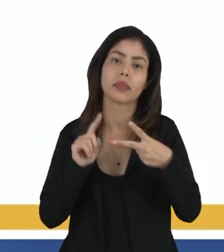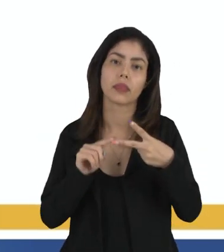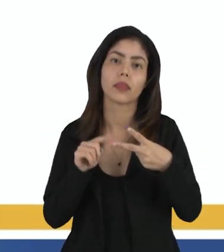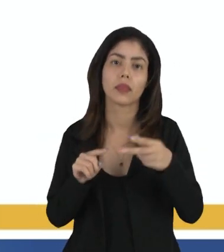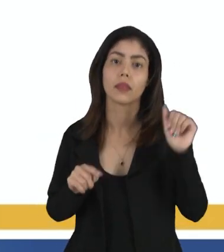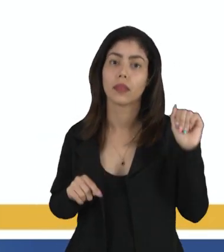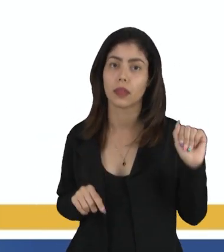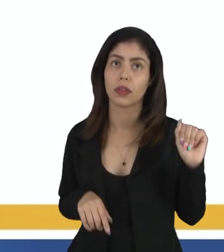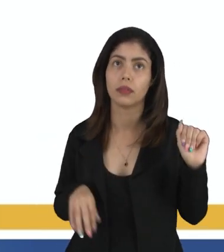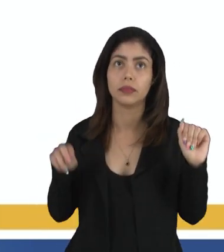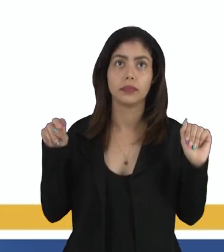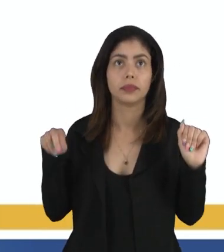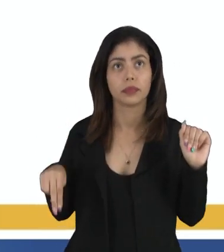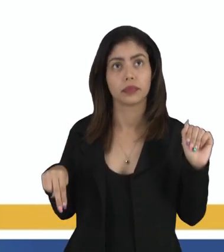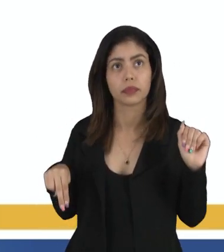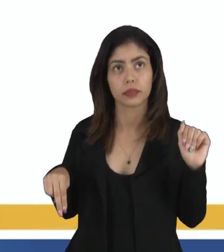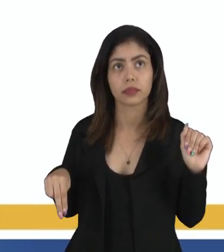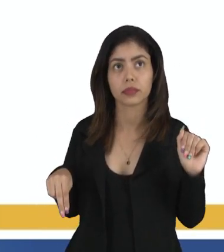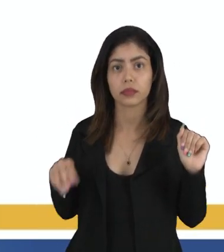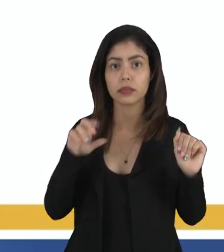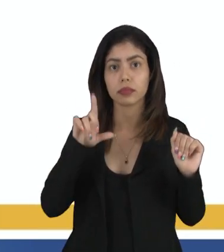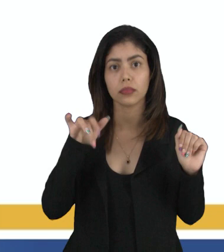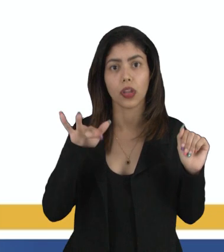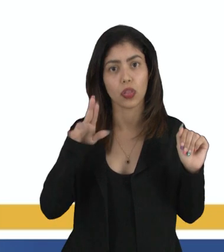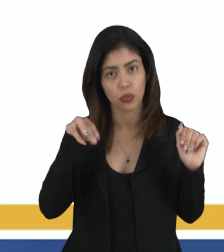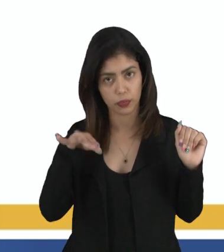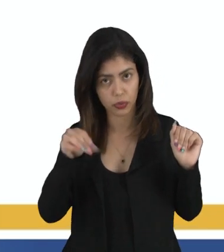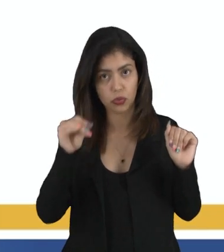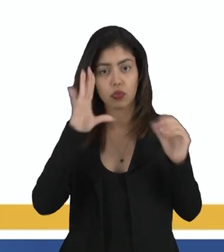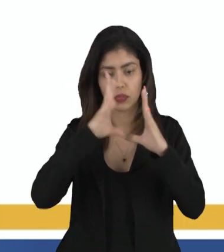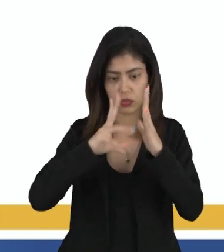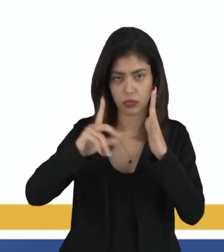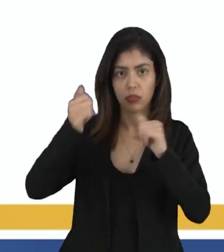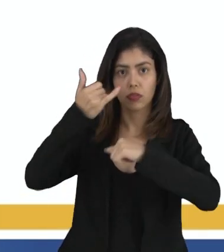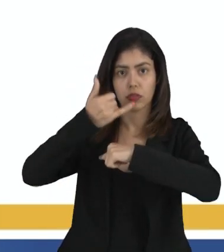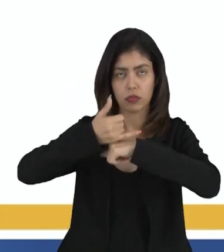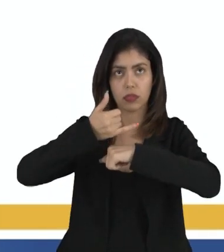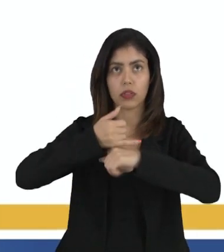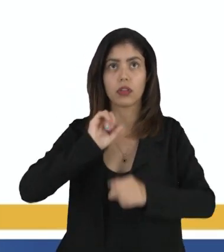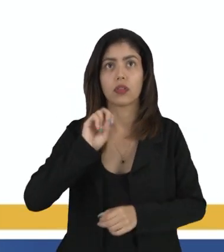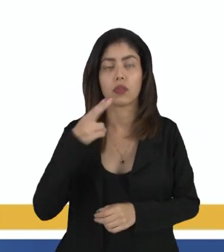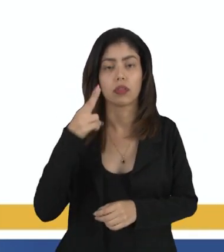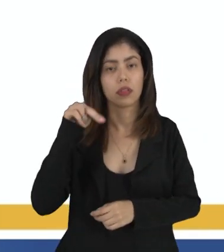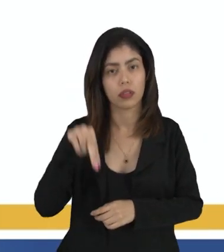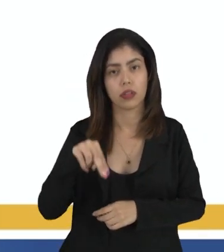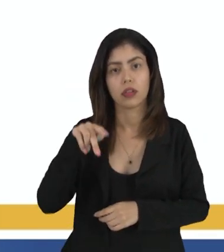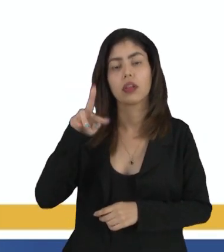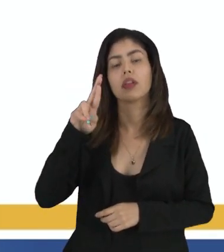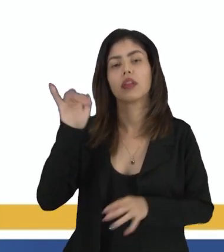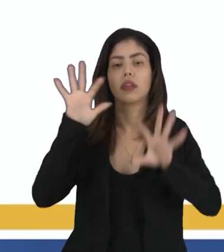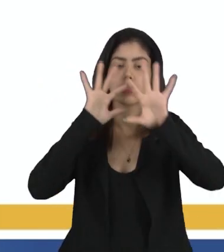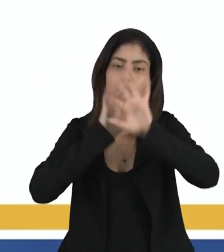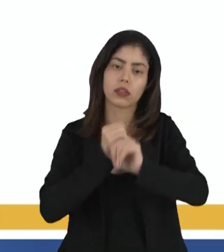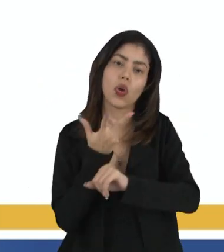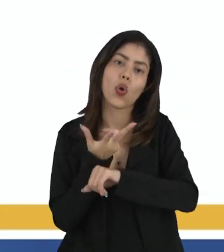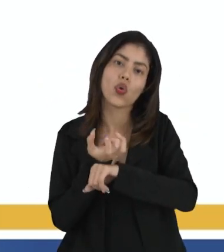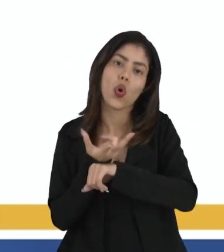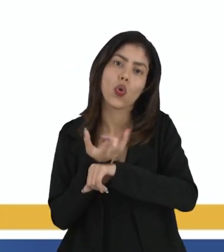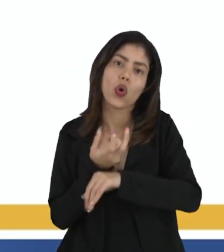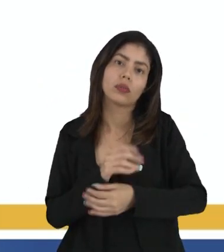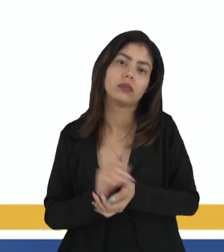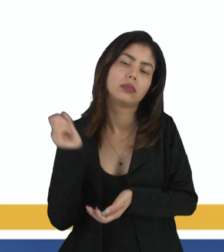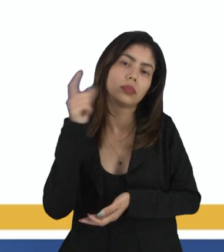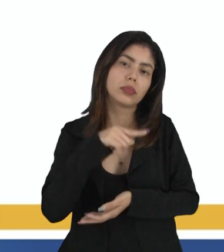corpos, um de alumínio, ou seja, falou de alumínio, você entende que ele tem uma capacidade de refletir muito grande, e um outro corpo que é negro, tem uma capacidade de